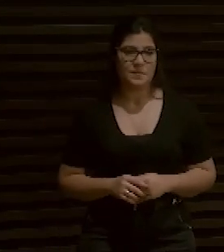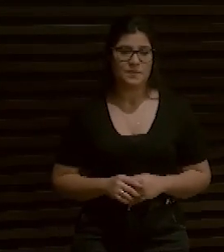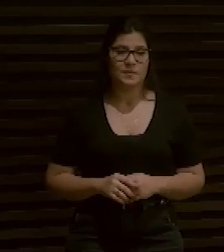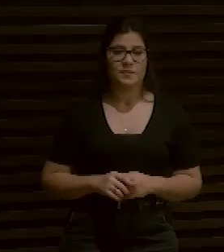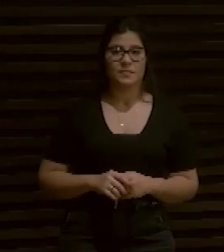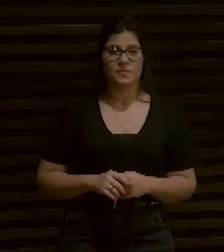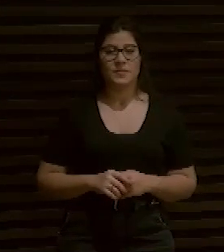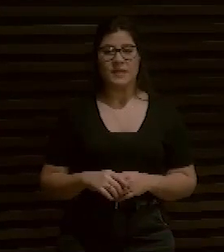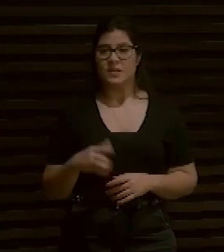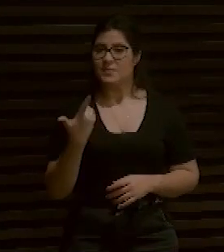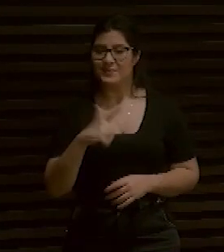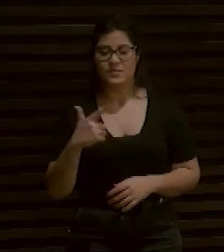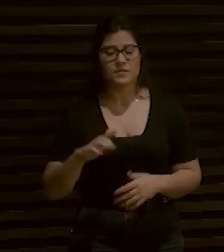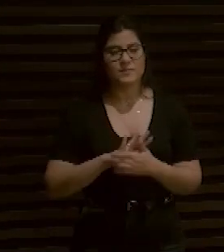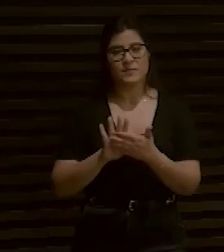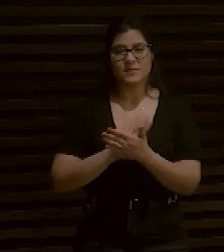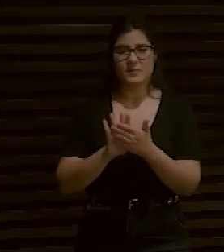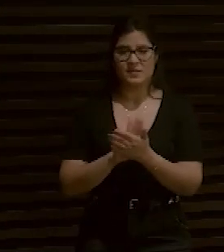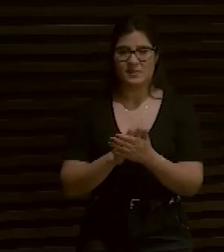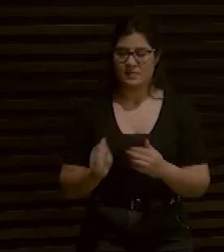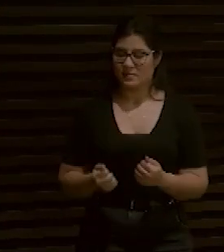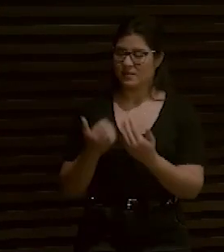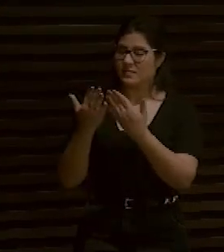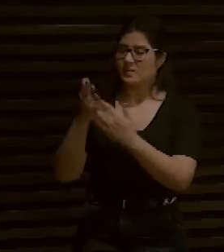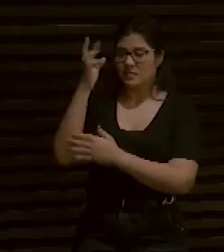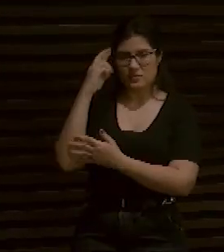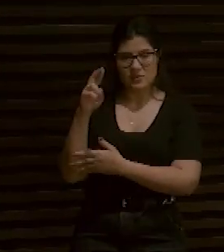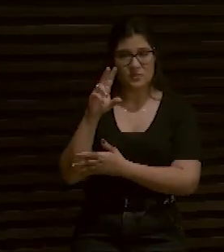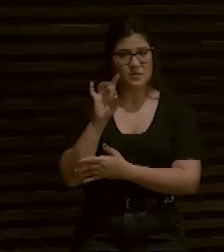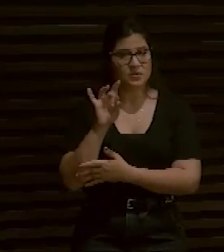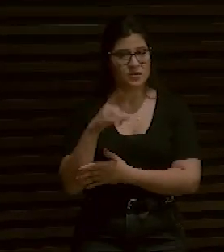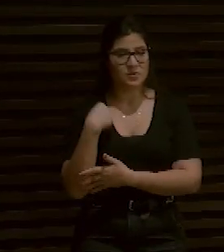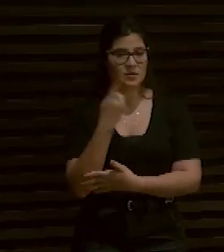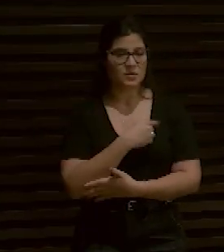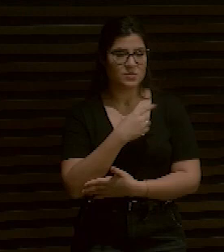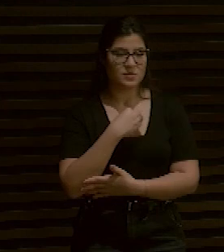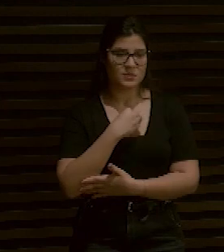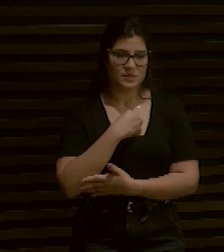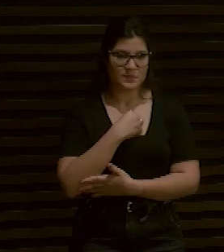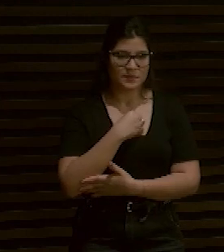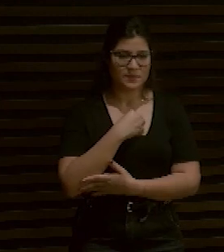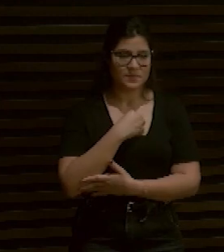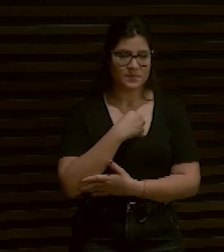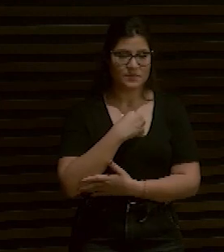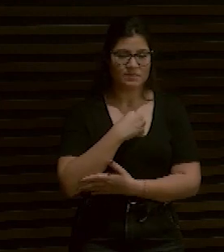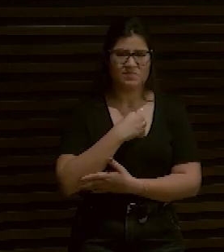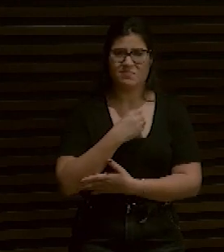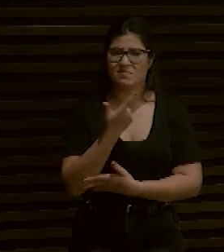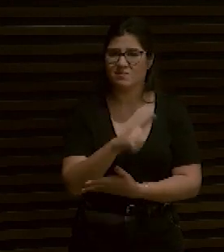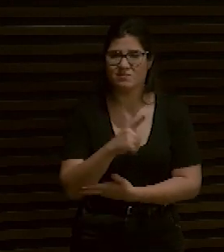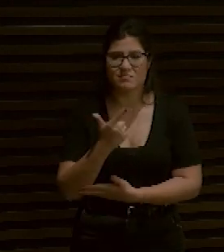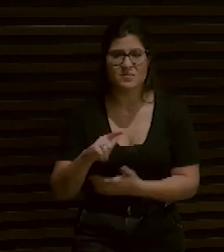Nós não tínhamos nada para oferecer para o Senhor, além dos nossos pecados. Nada. O Guilherme não tinha nada de